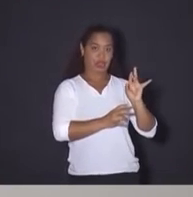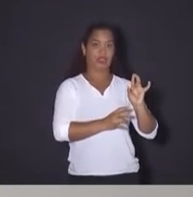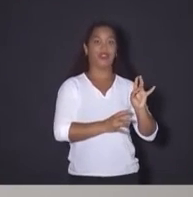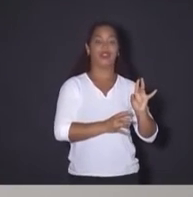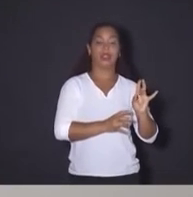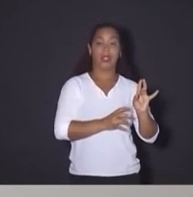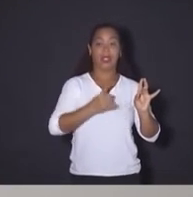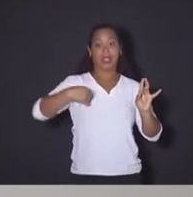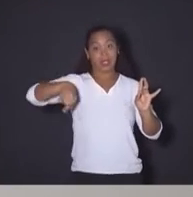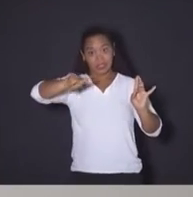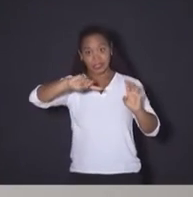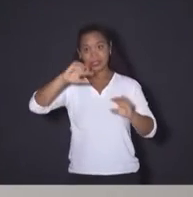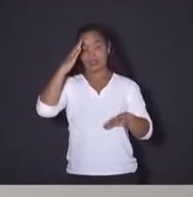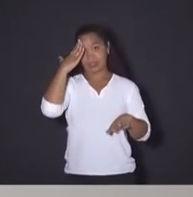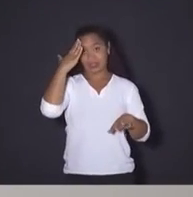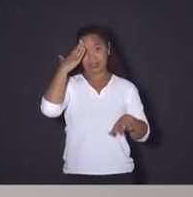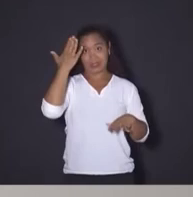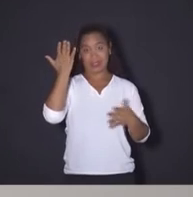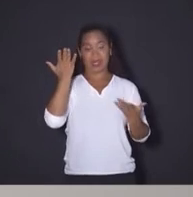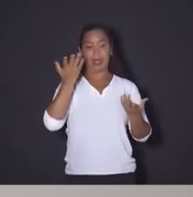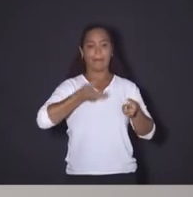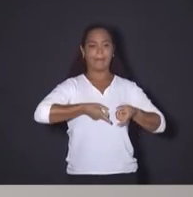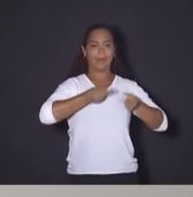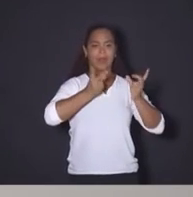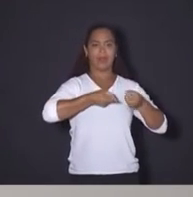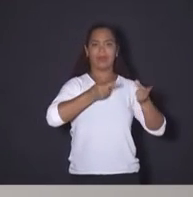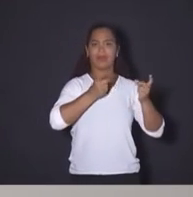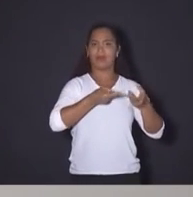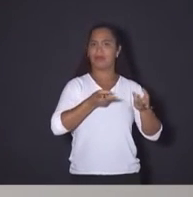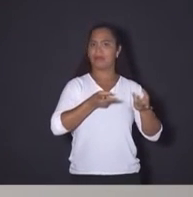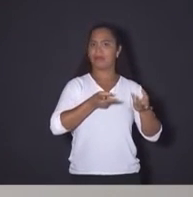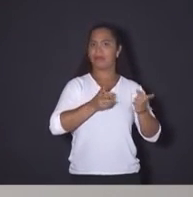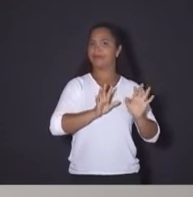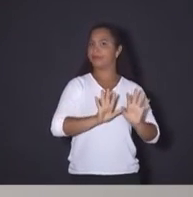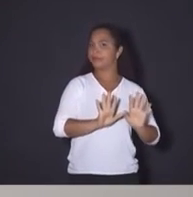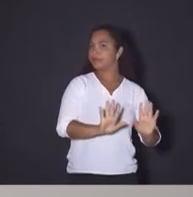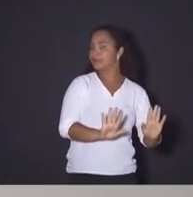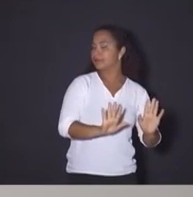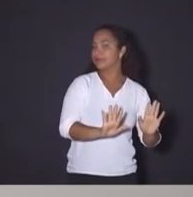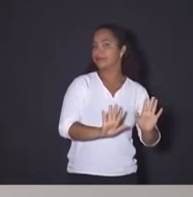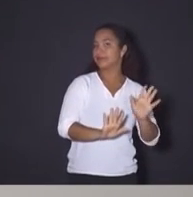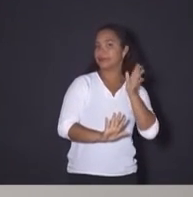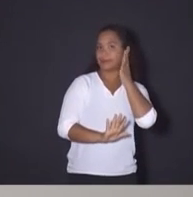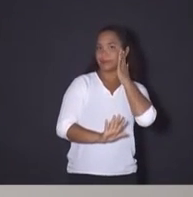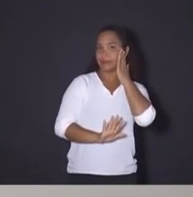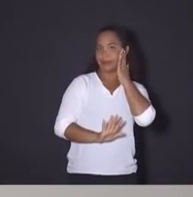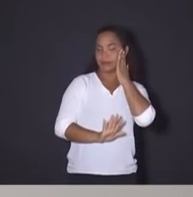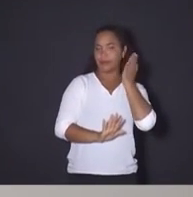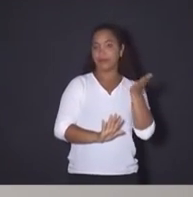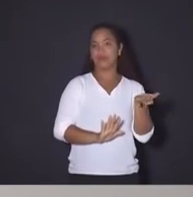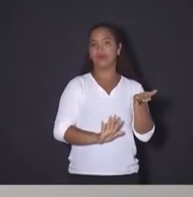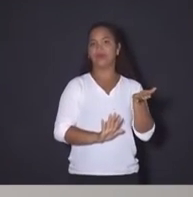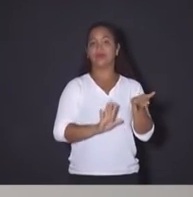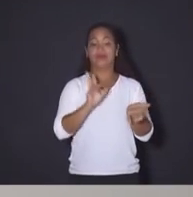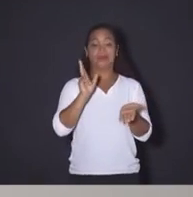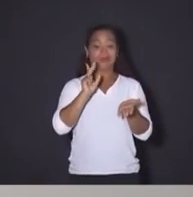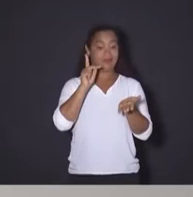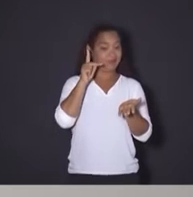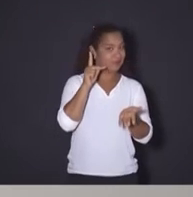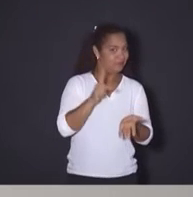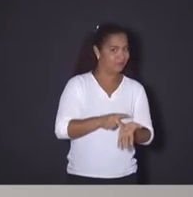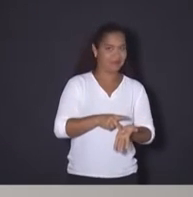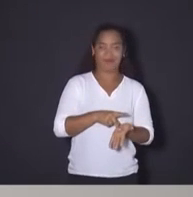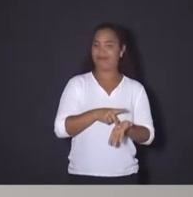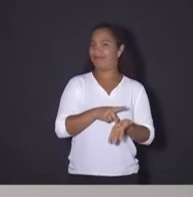sabemos que isso não não têm nenhum grau de de realidade isso